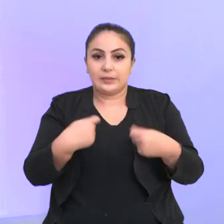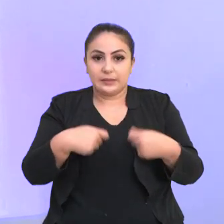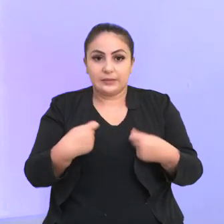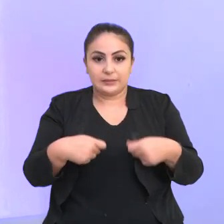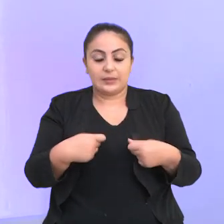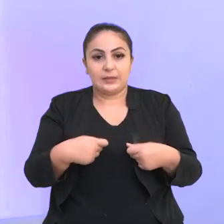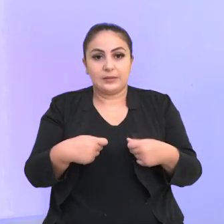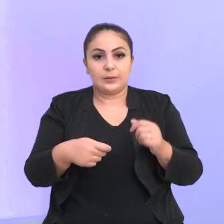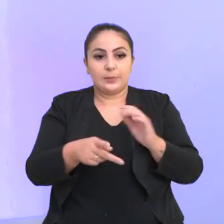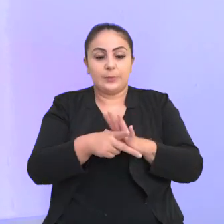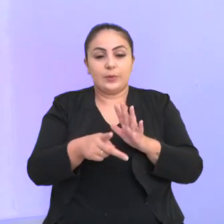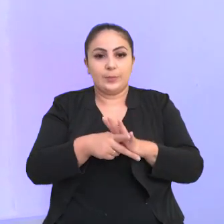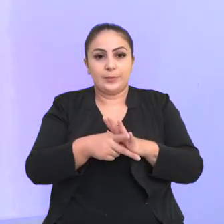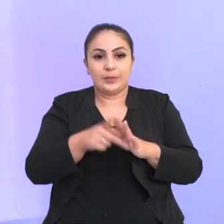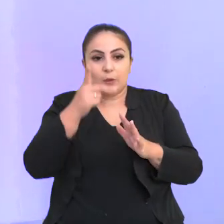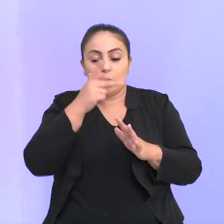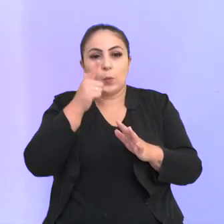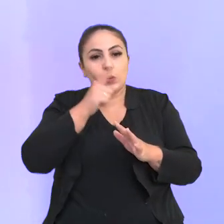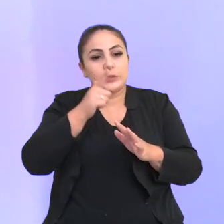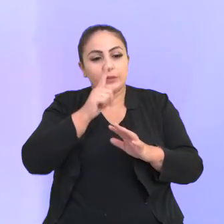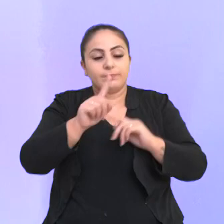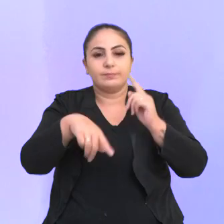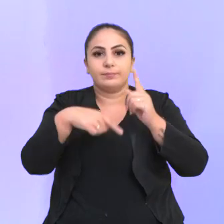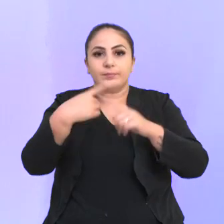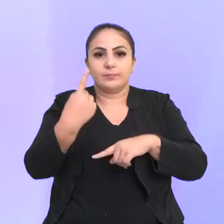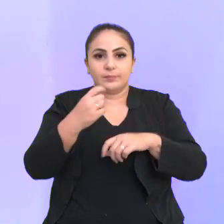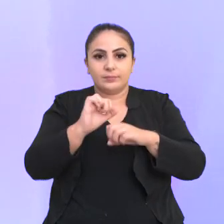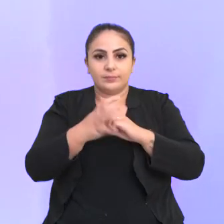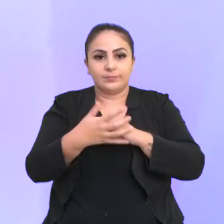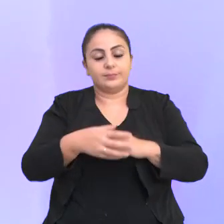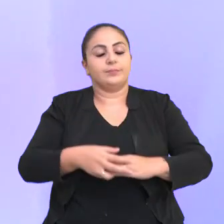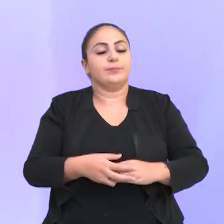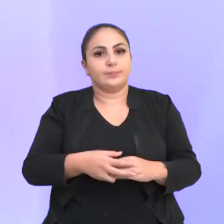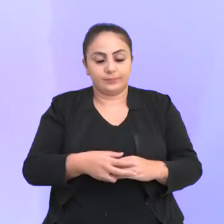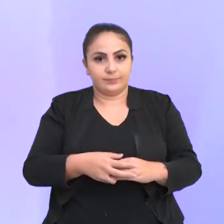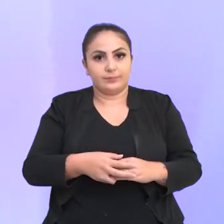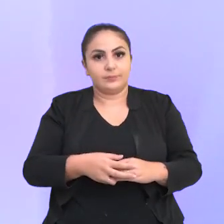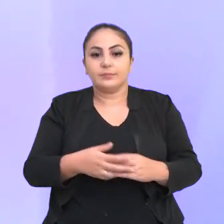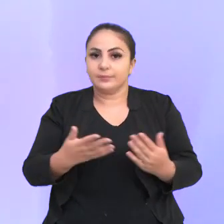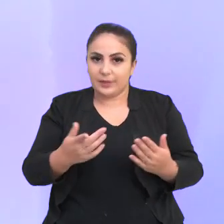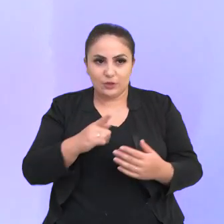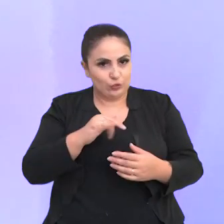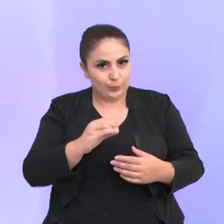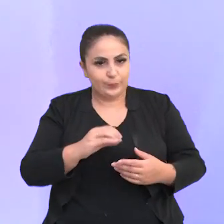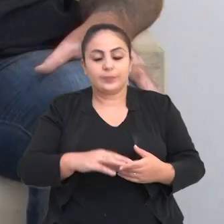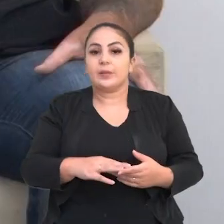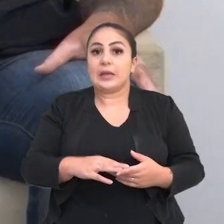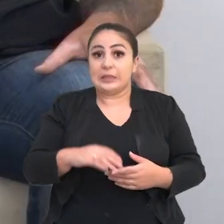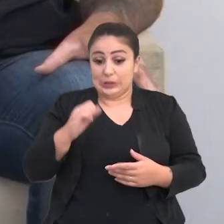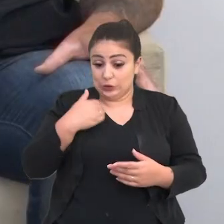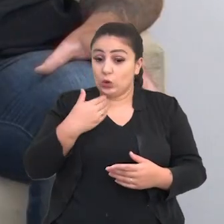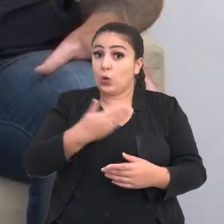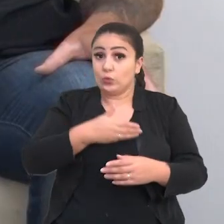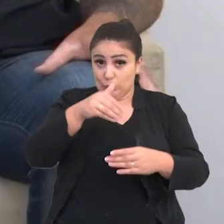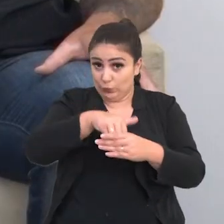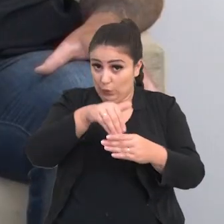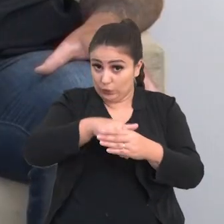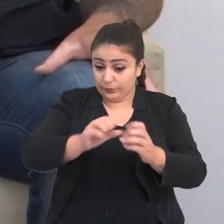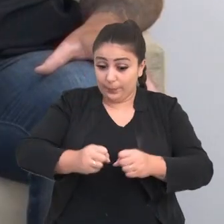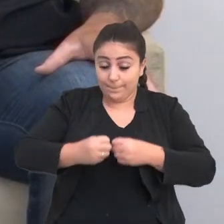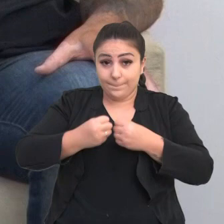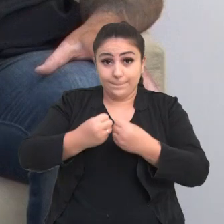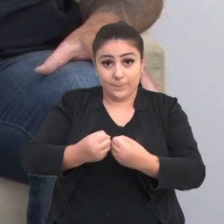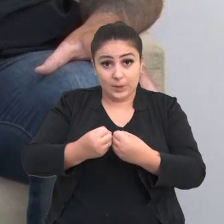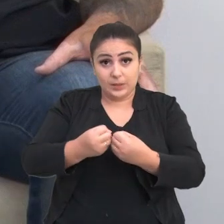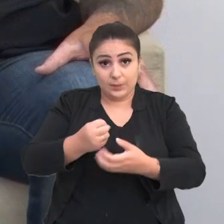essa necessidade de enfrentamento à Covid-19. Não é, Gil? O nosso voto